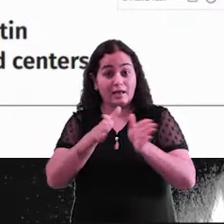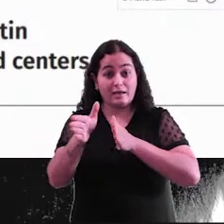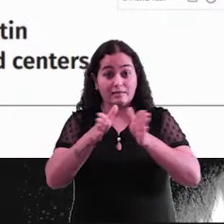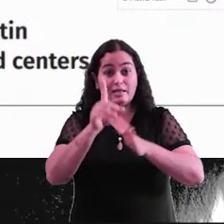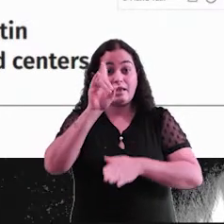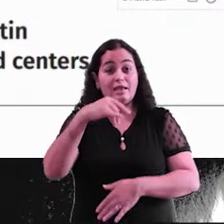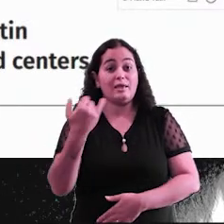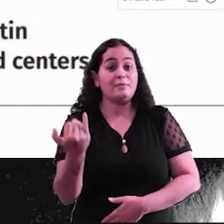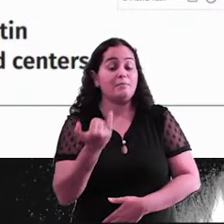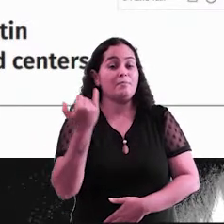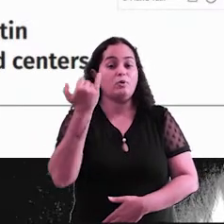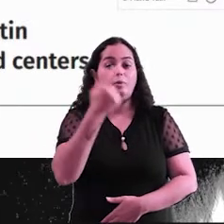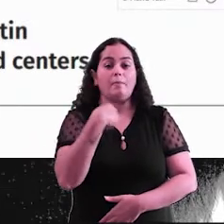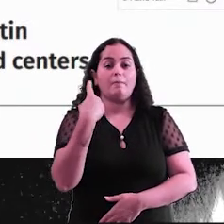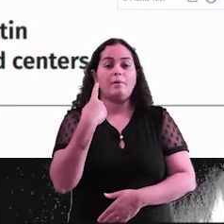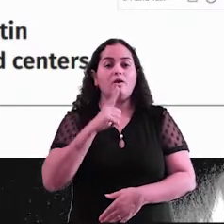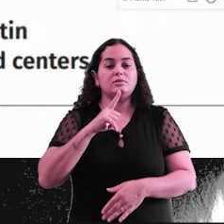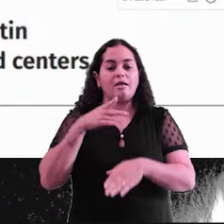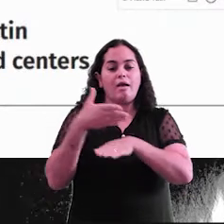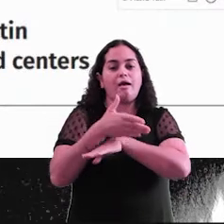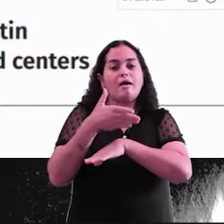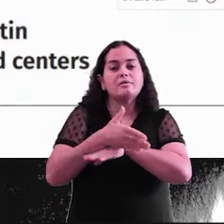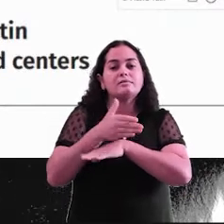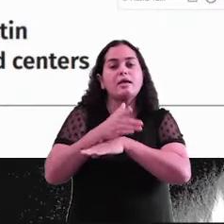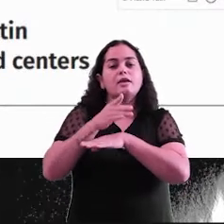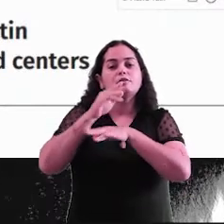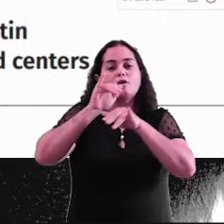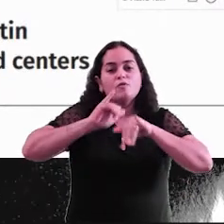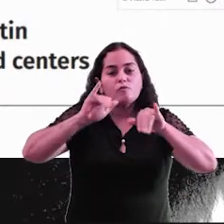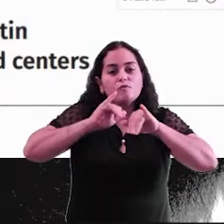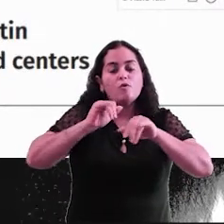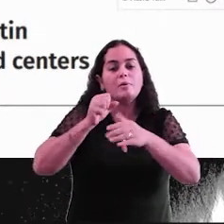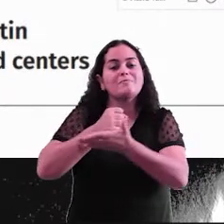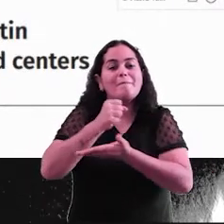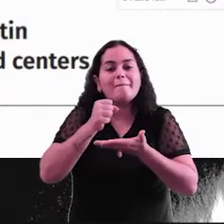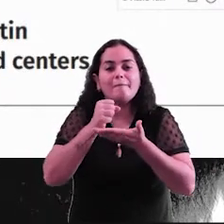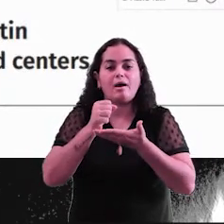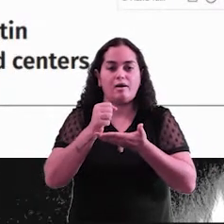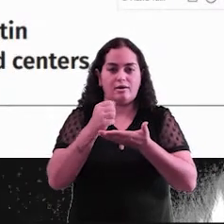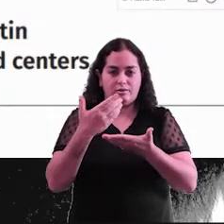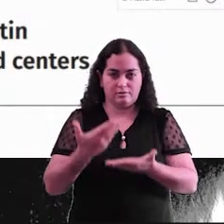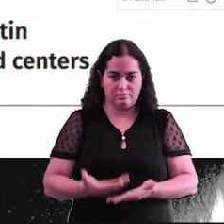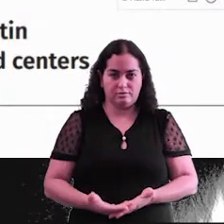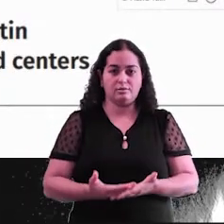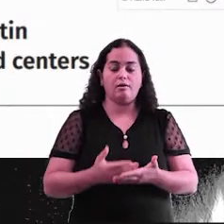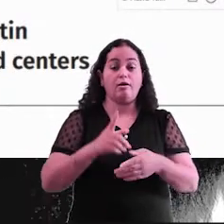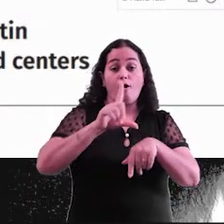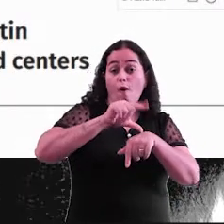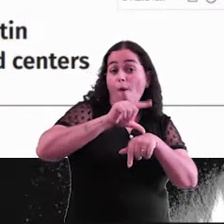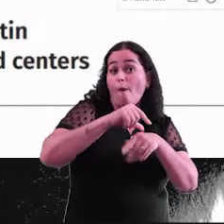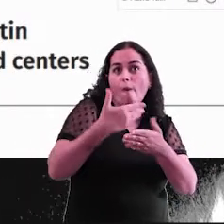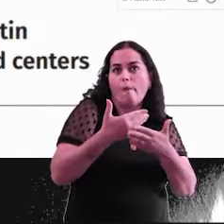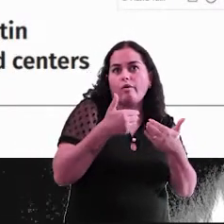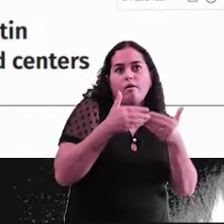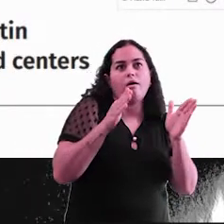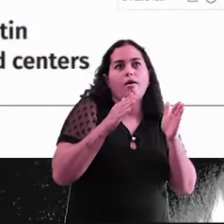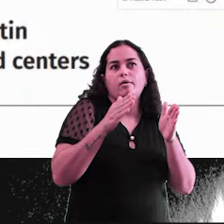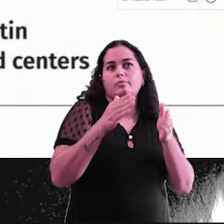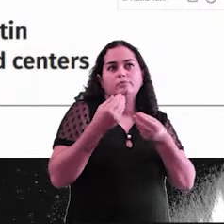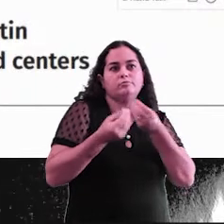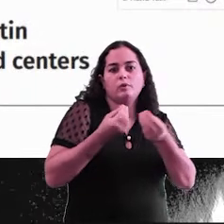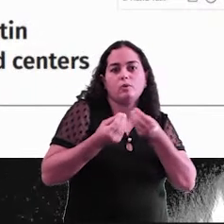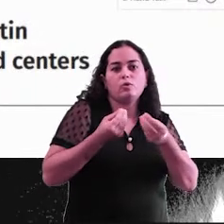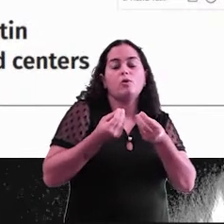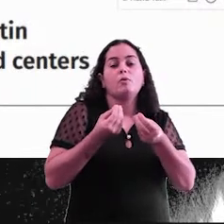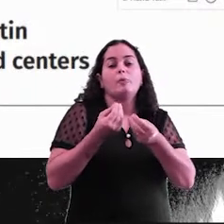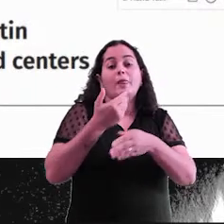visitantes, desde horário de funcionamento até endereço, valor dos ingressos, programação, e muitas vezes isso não está disponível